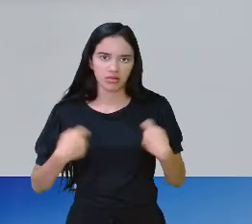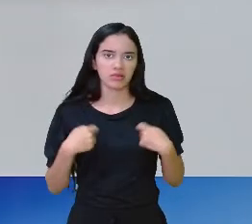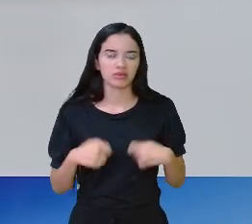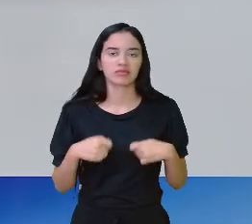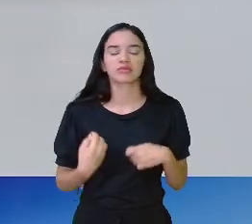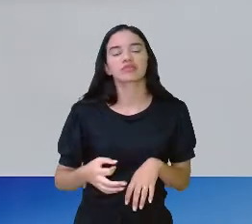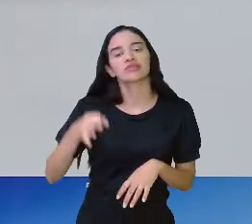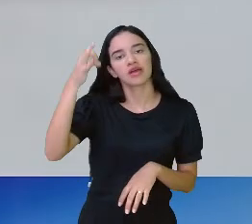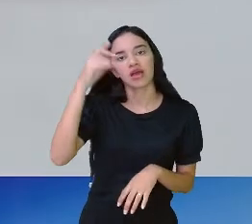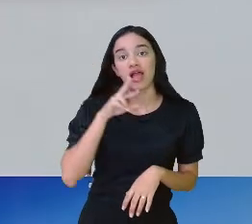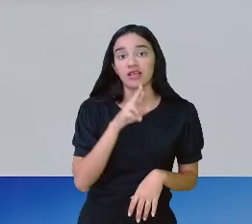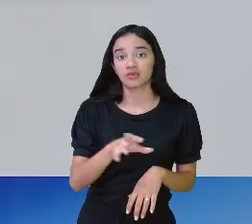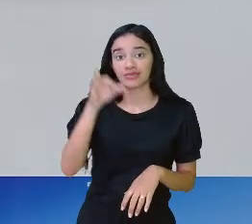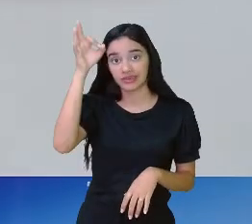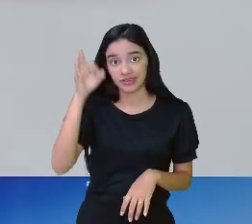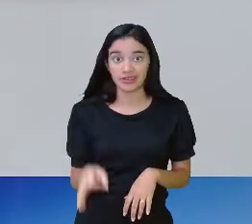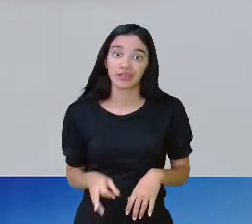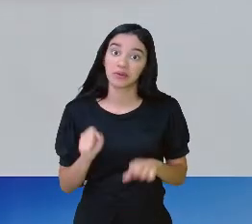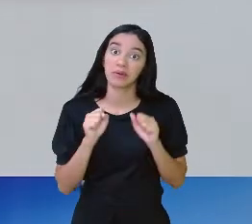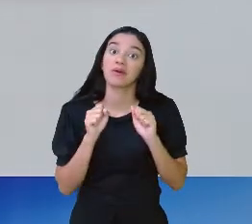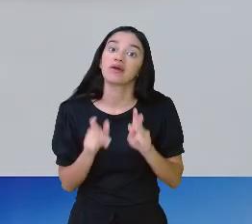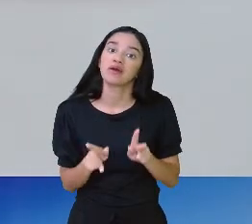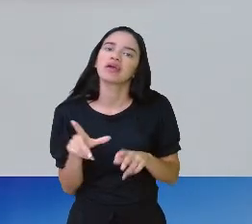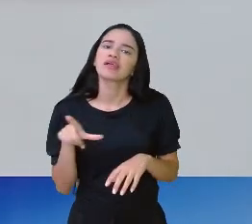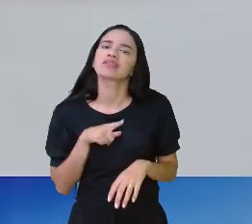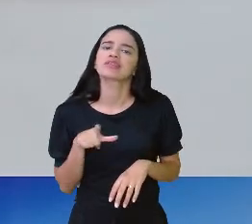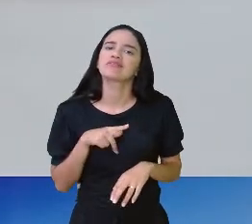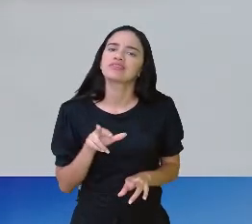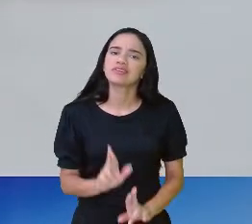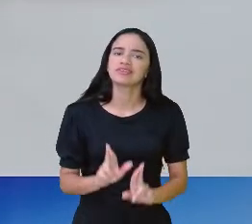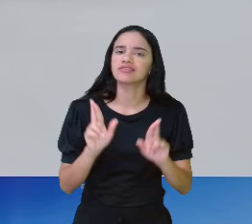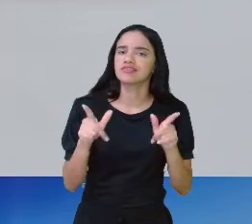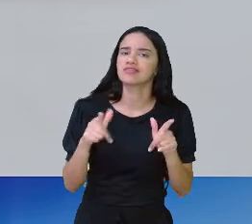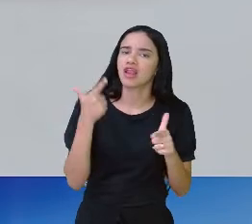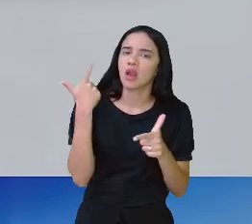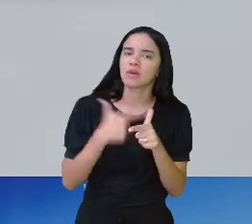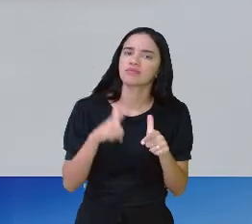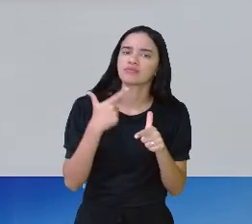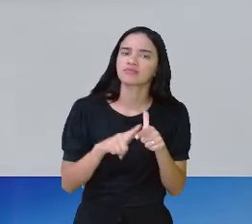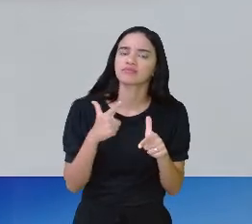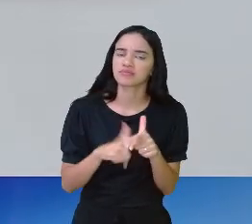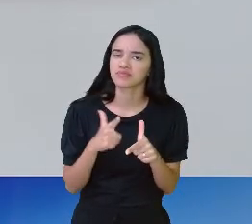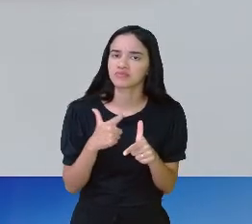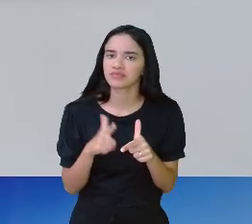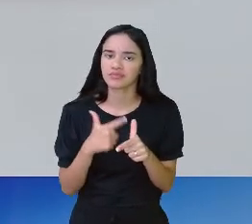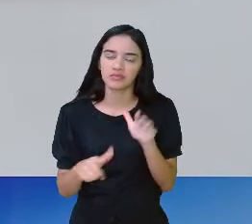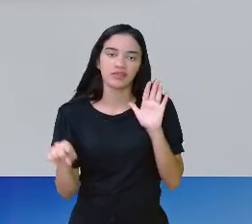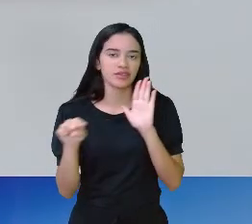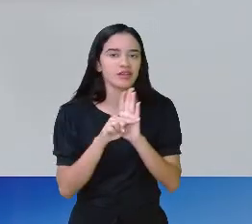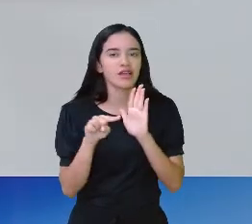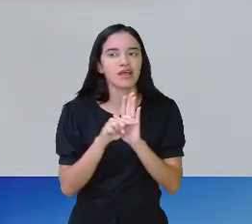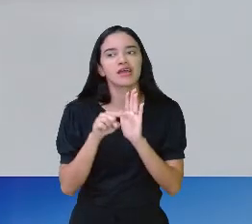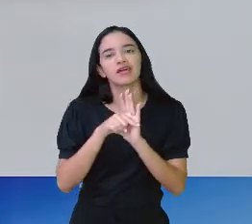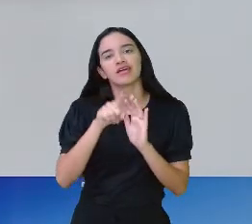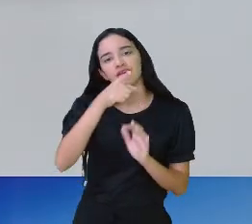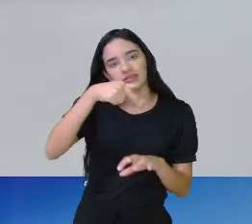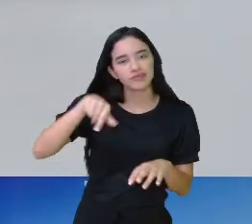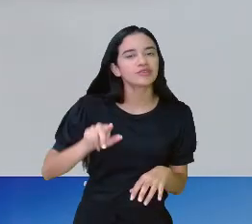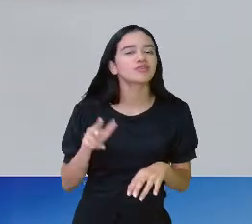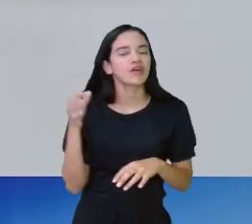dará correto. Beleza? Teve diferença no meio do problema, faz uma subtração sem medo que você